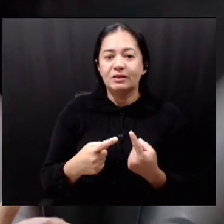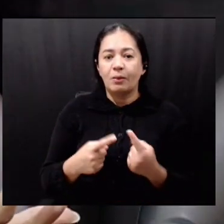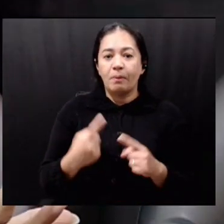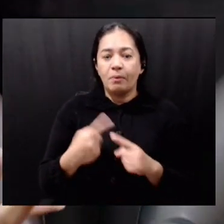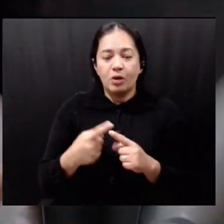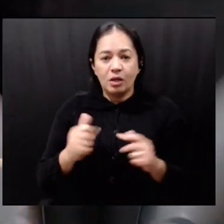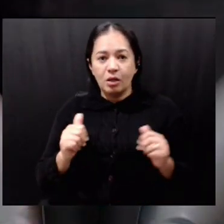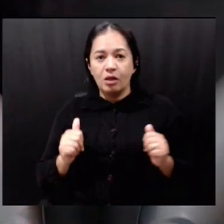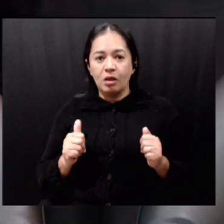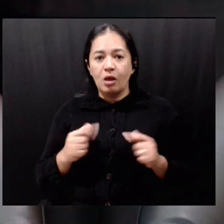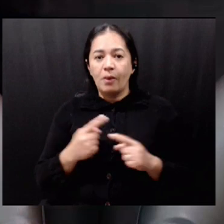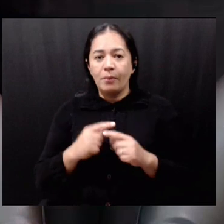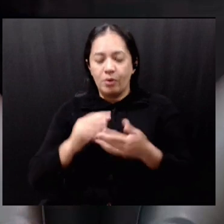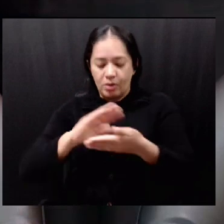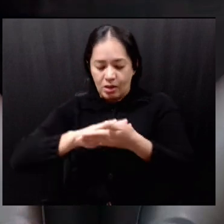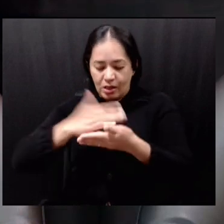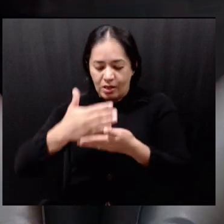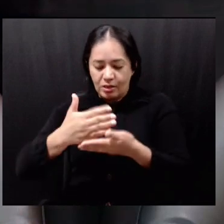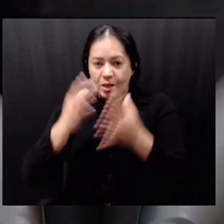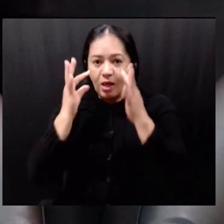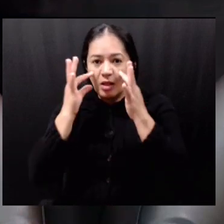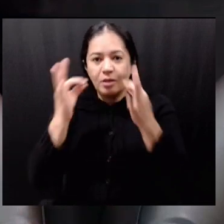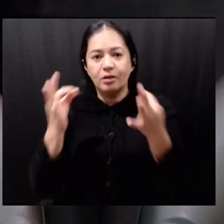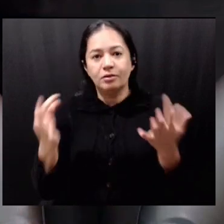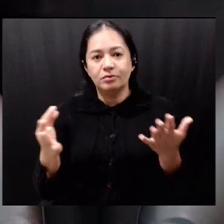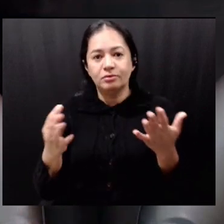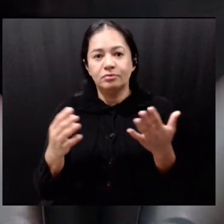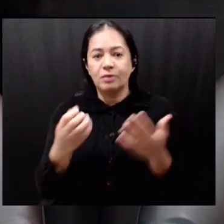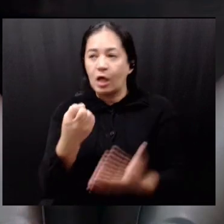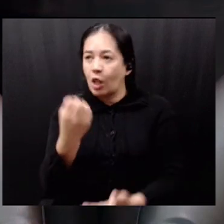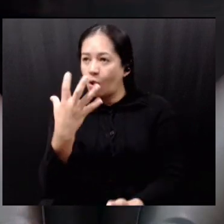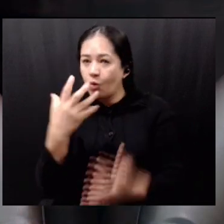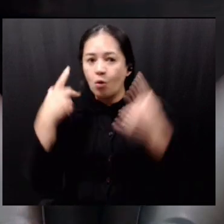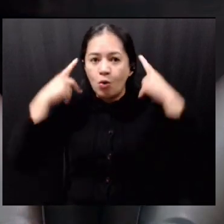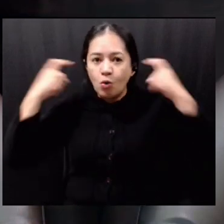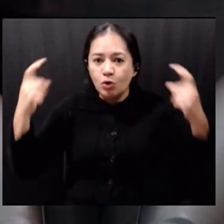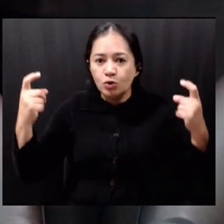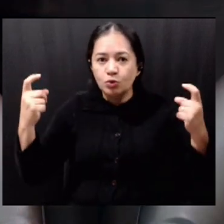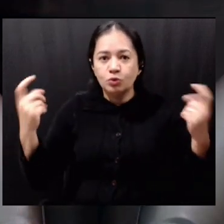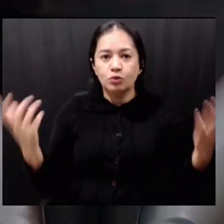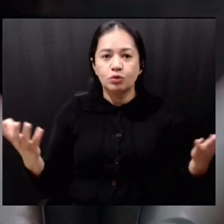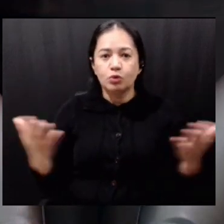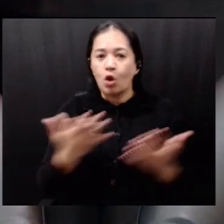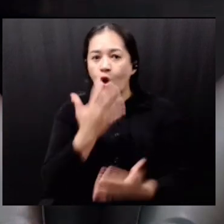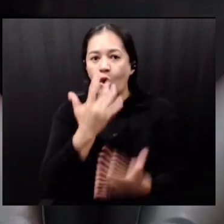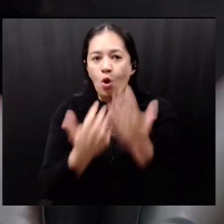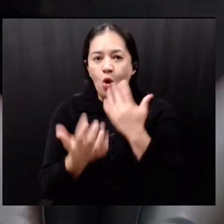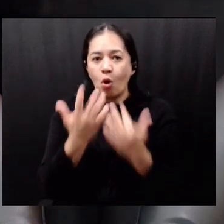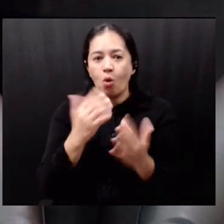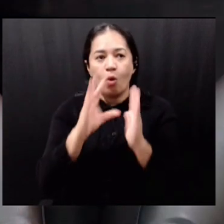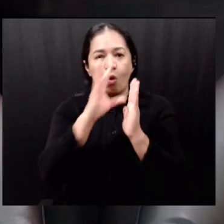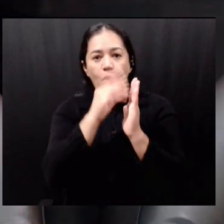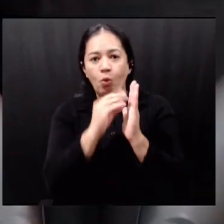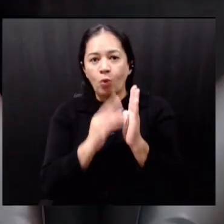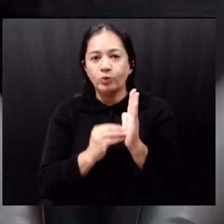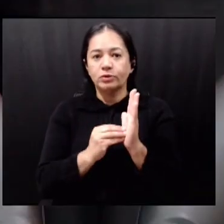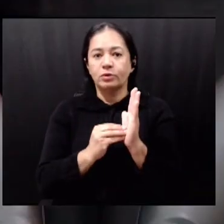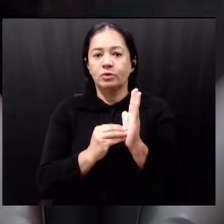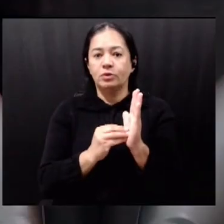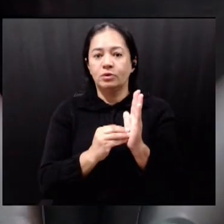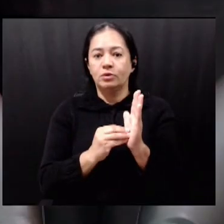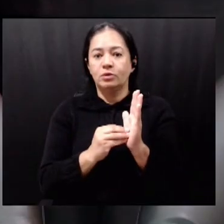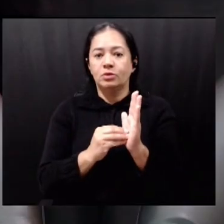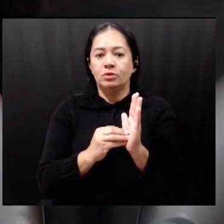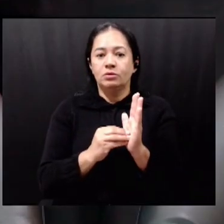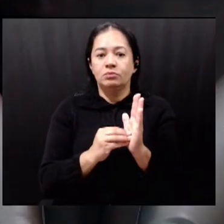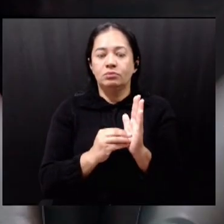chama atenção, né? É luz, é som, é todo um conteúdo que chega, né? Então, a criança, de fato, ela